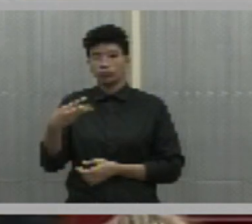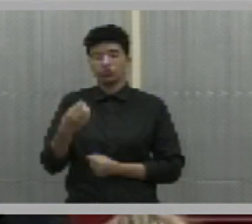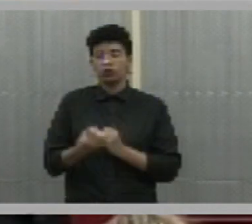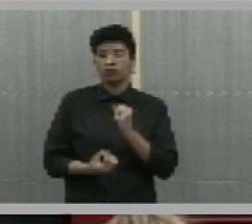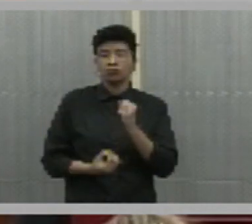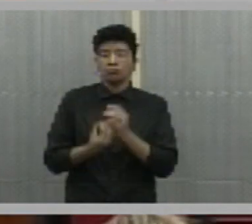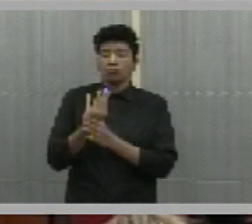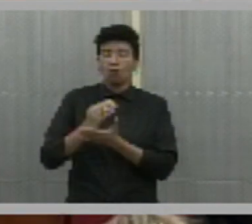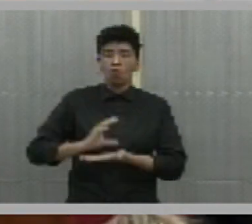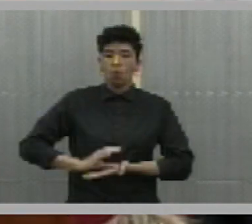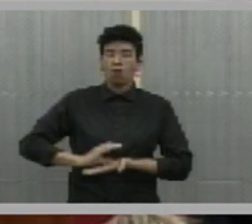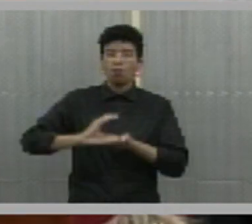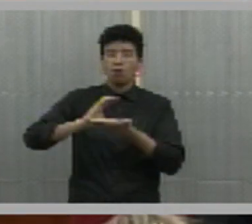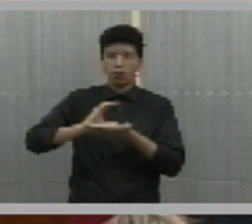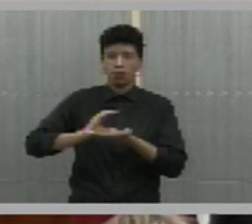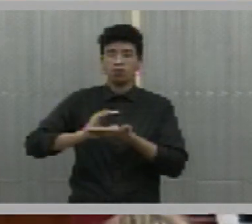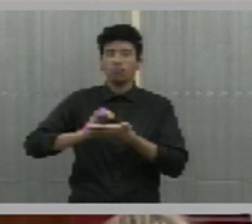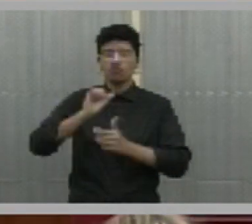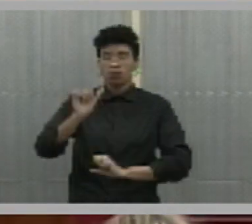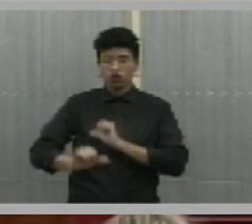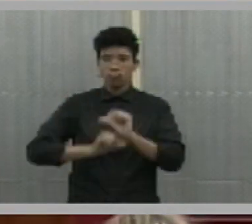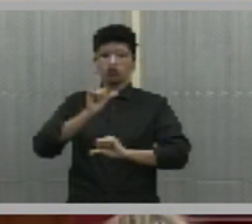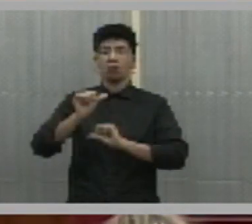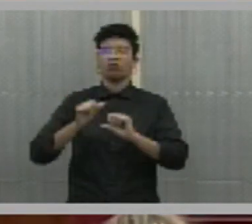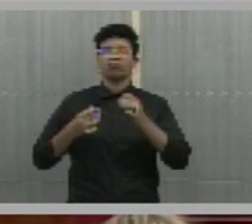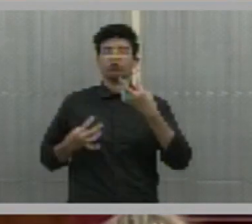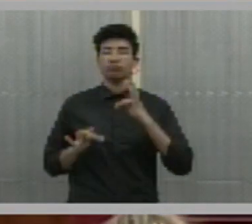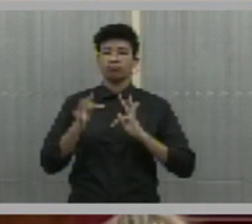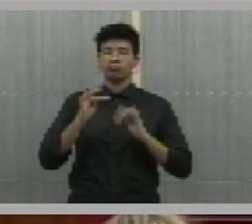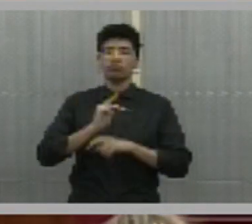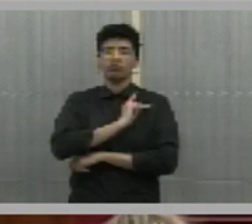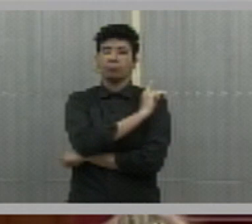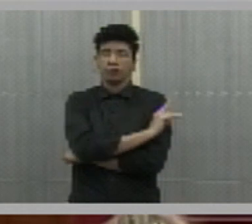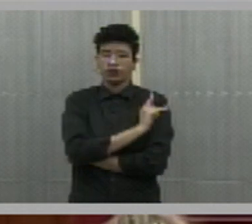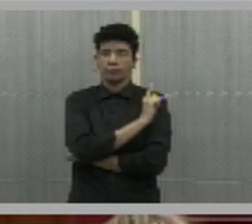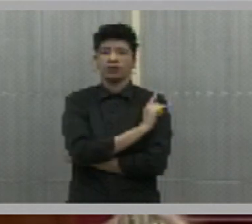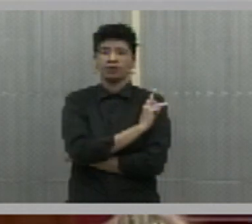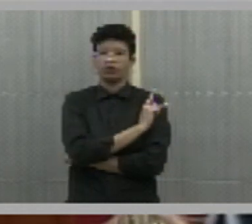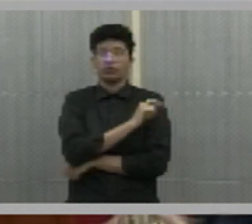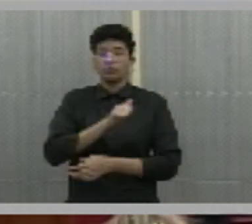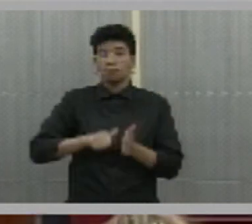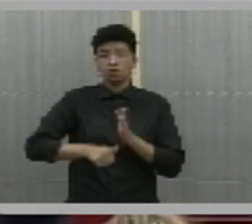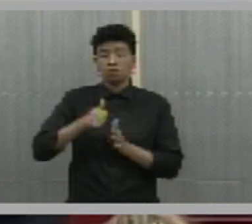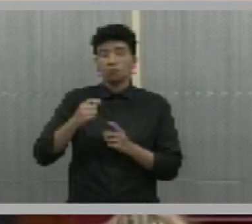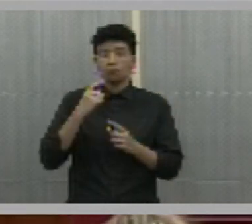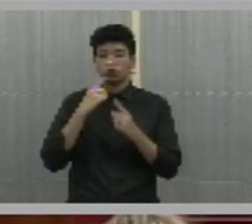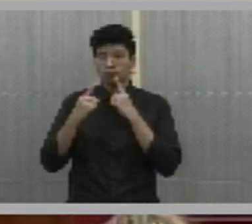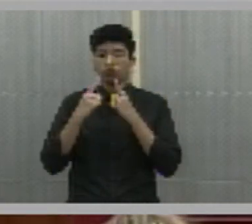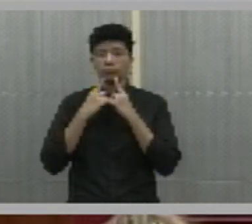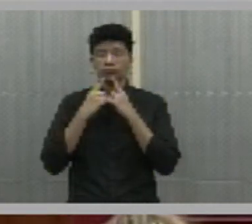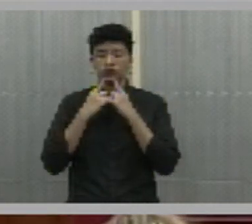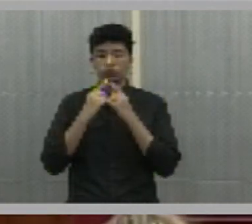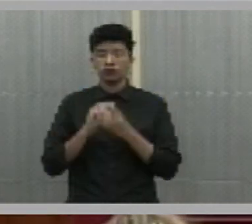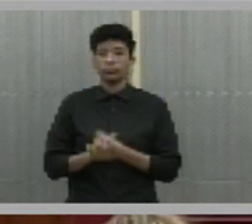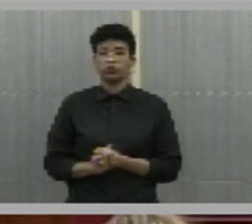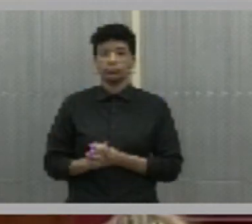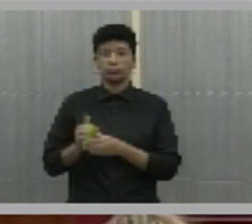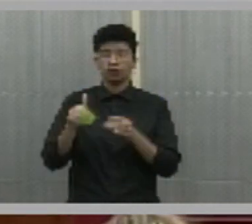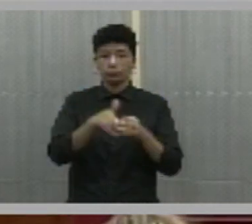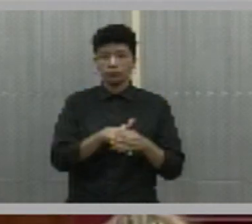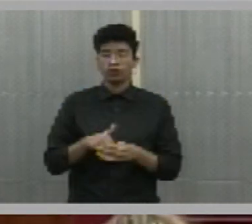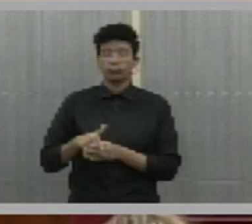o Conselho de Transformação Digital do Estado do Piauí. Em primeira discussão e